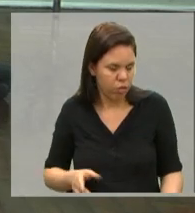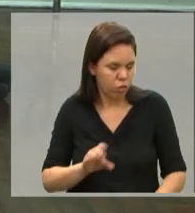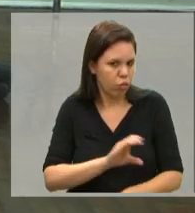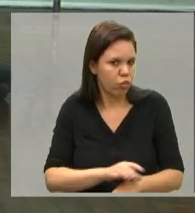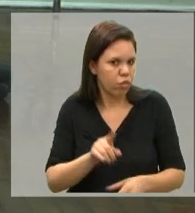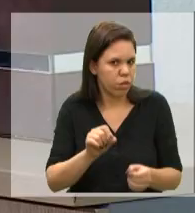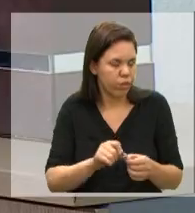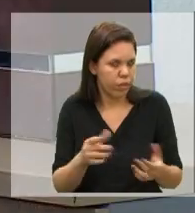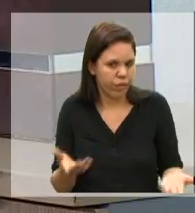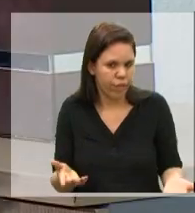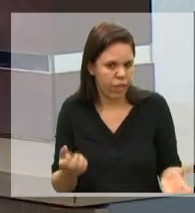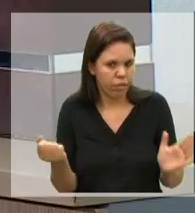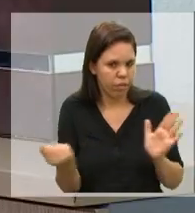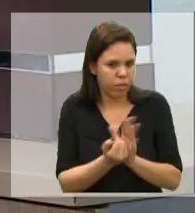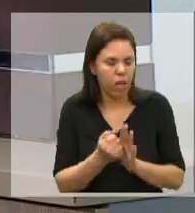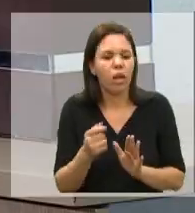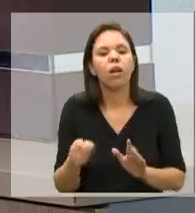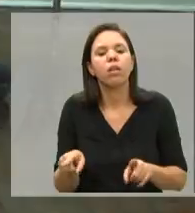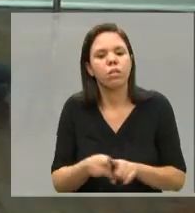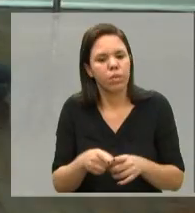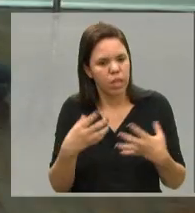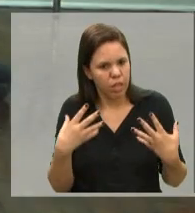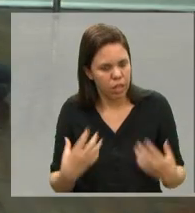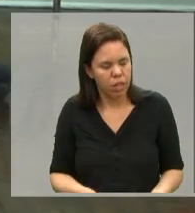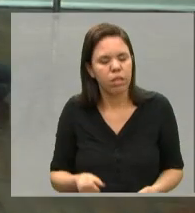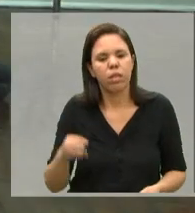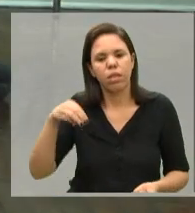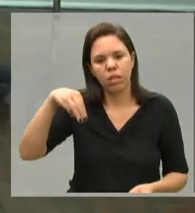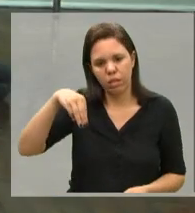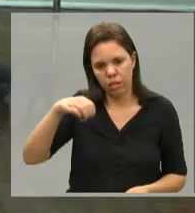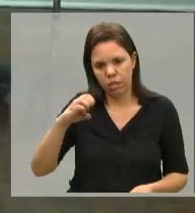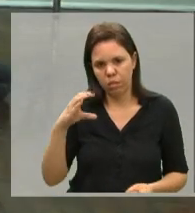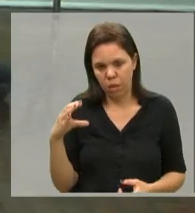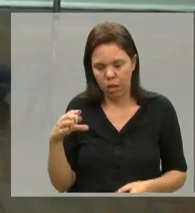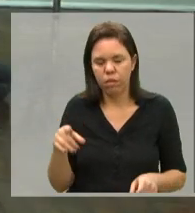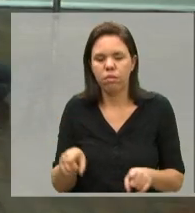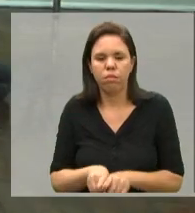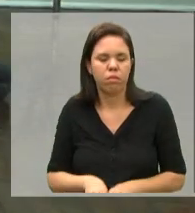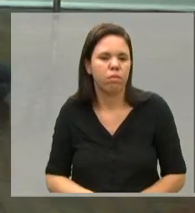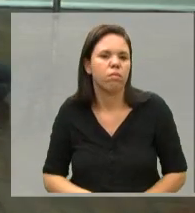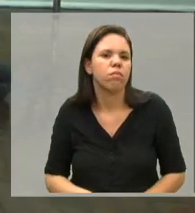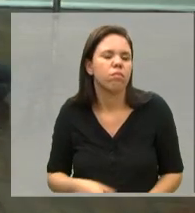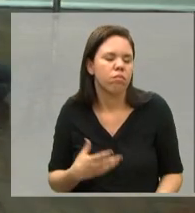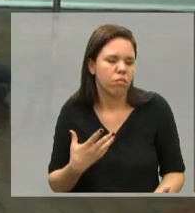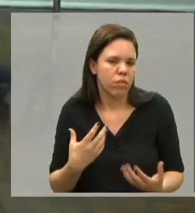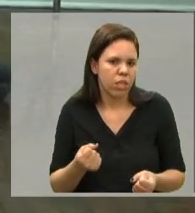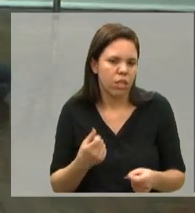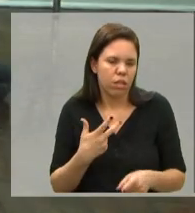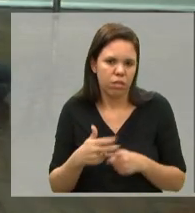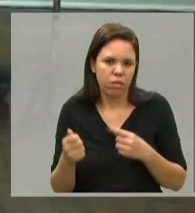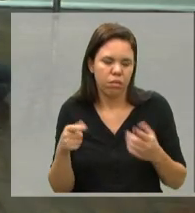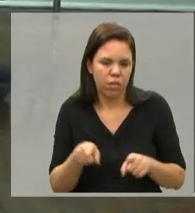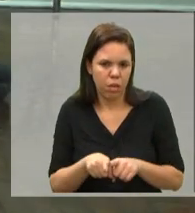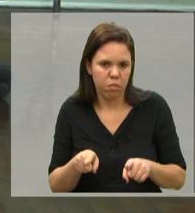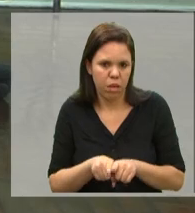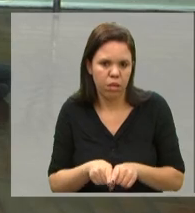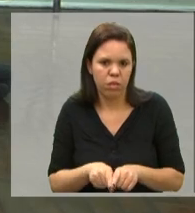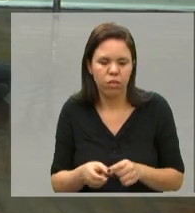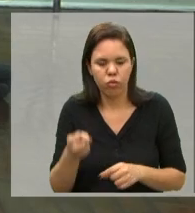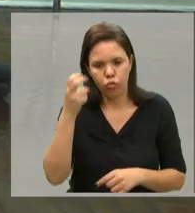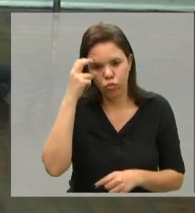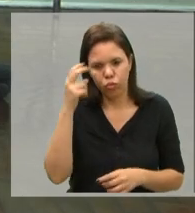você é certificado. E é validado também pelo Ministério da Educação. Seja um certificado válido e reconhecido pelo Ministério da Educação e